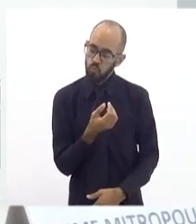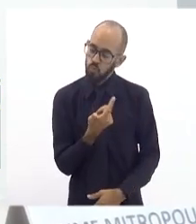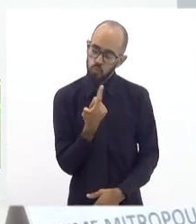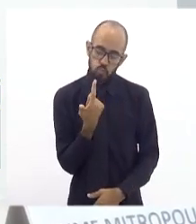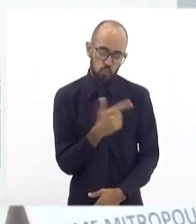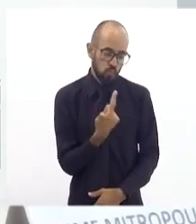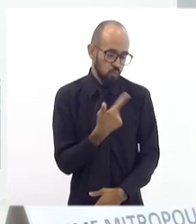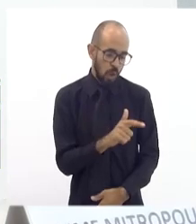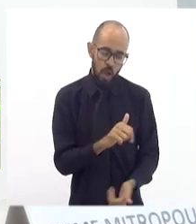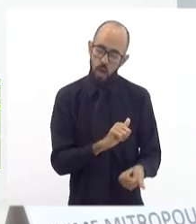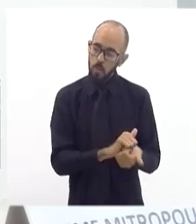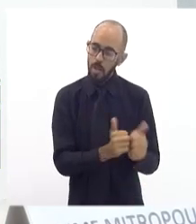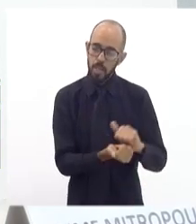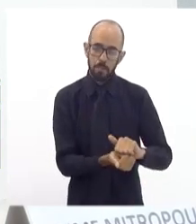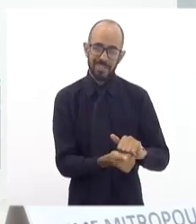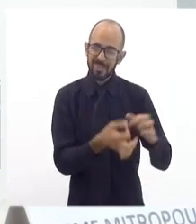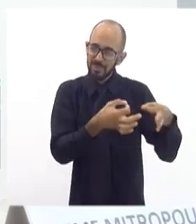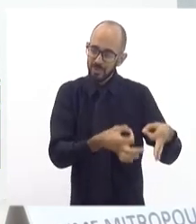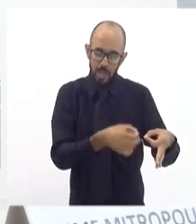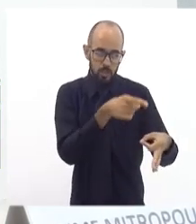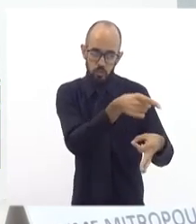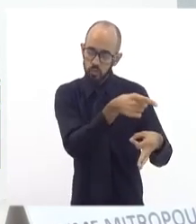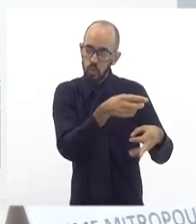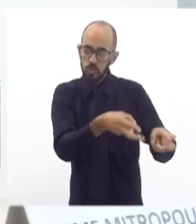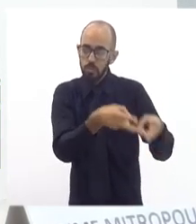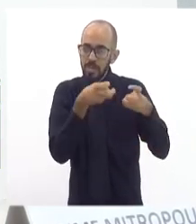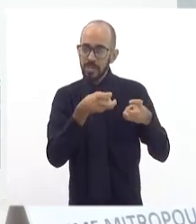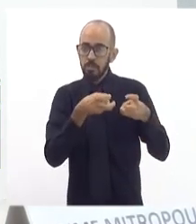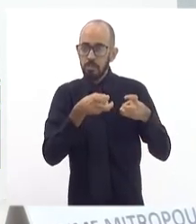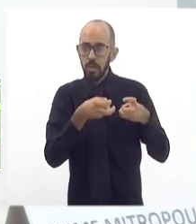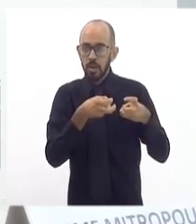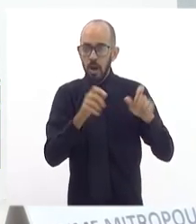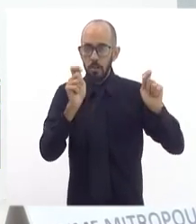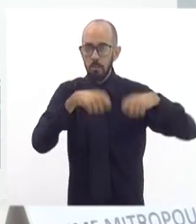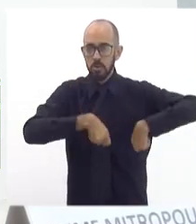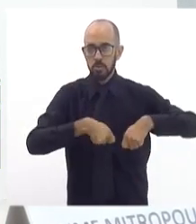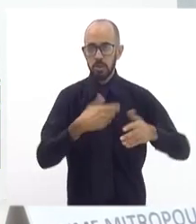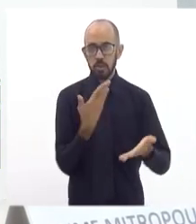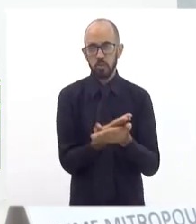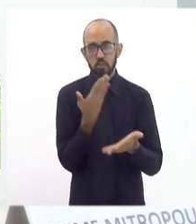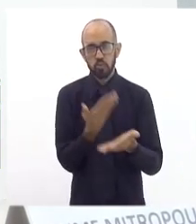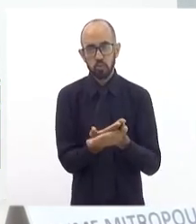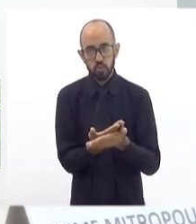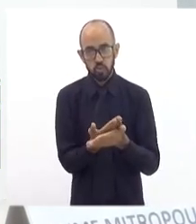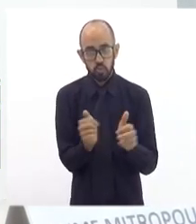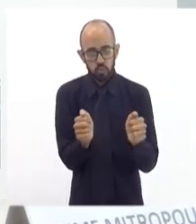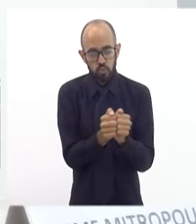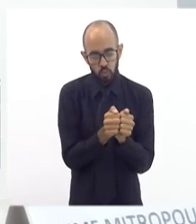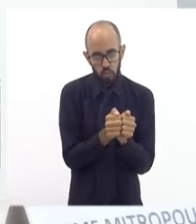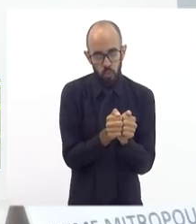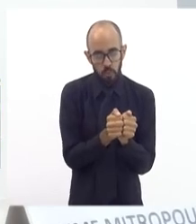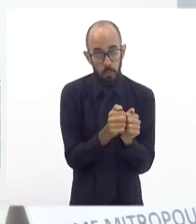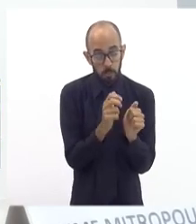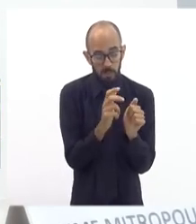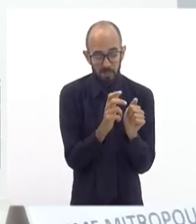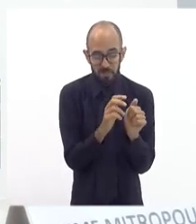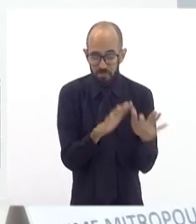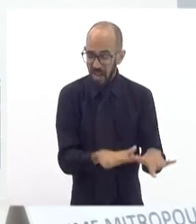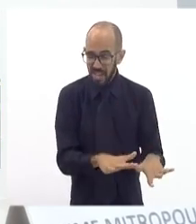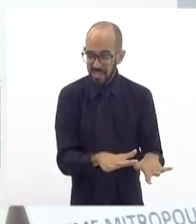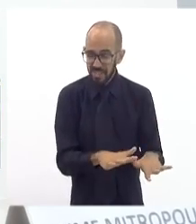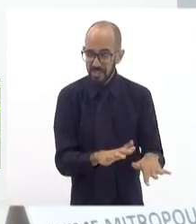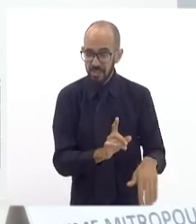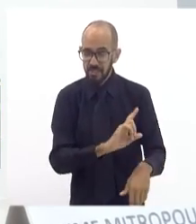foi adequado os senhores vislumbraram a possibilidade de estudo conjunto e mesmo assim não Se